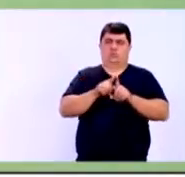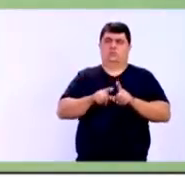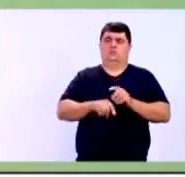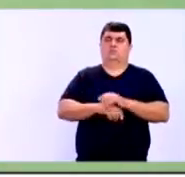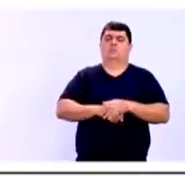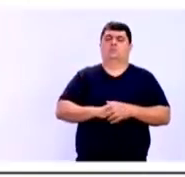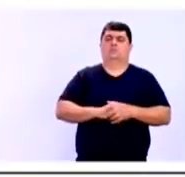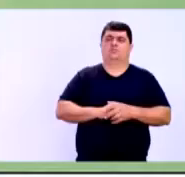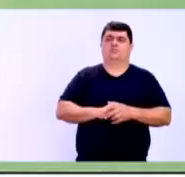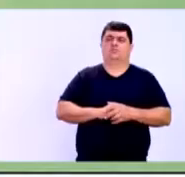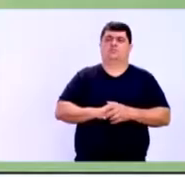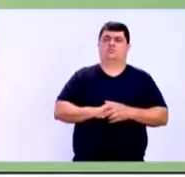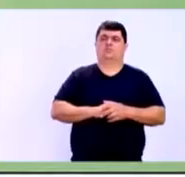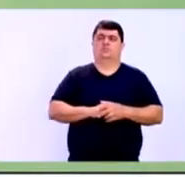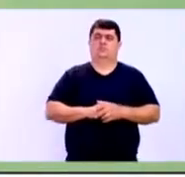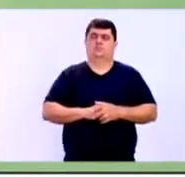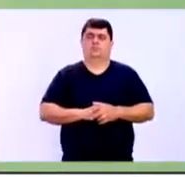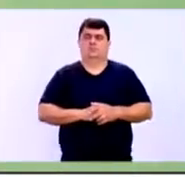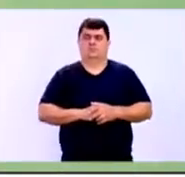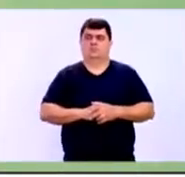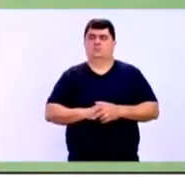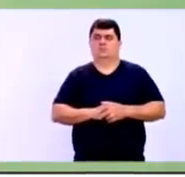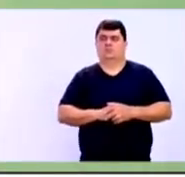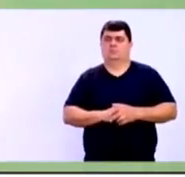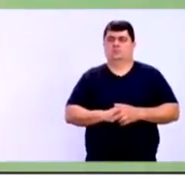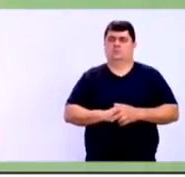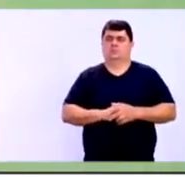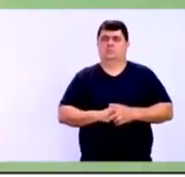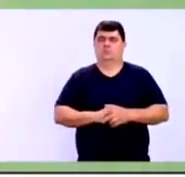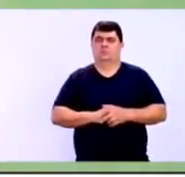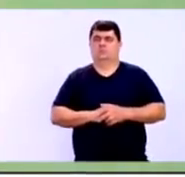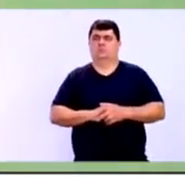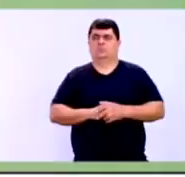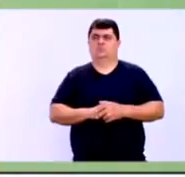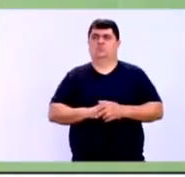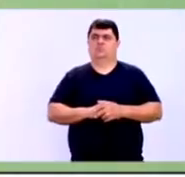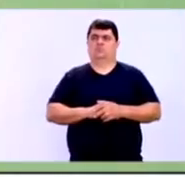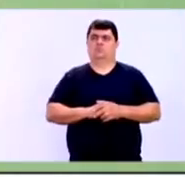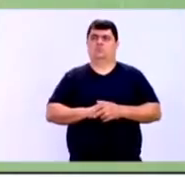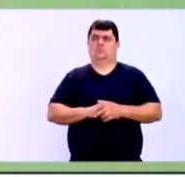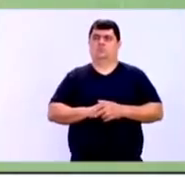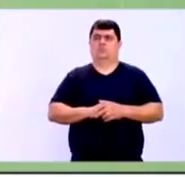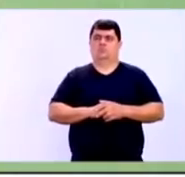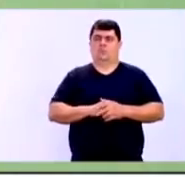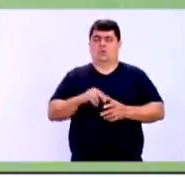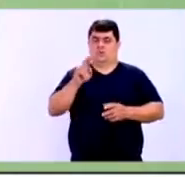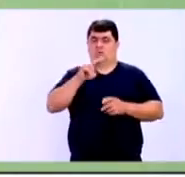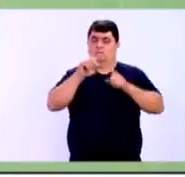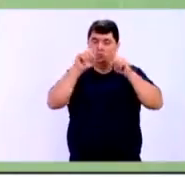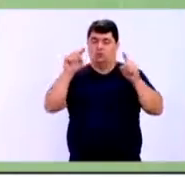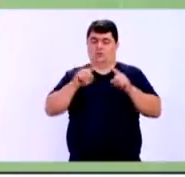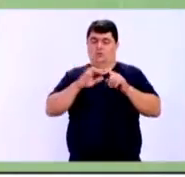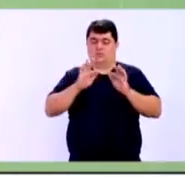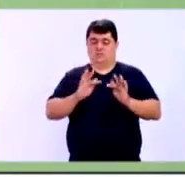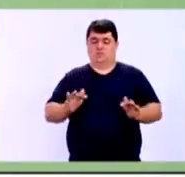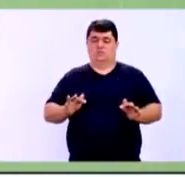período. Professor, o que é isso que o senhor disse? Bom, usando essa fórmula aqui